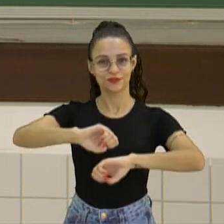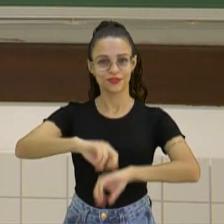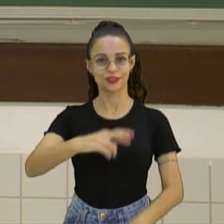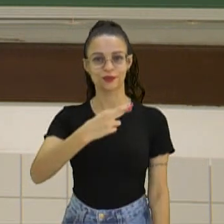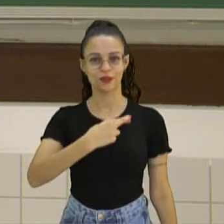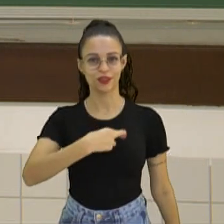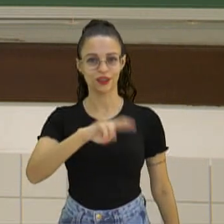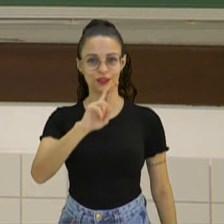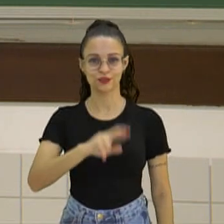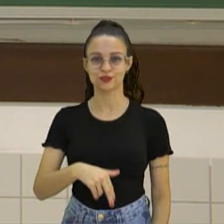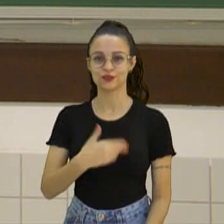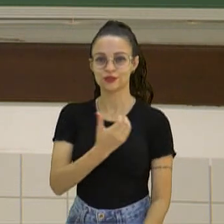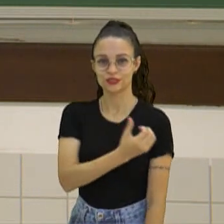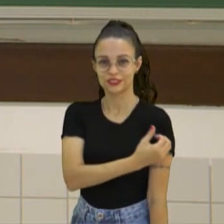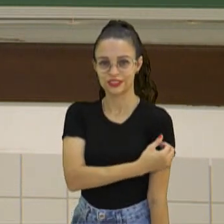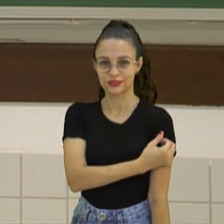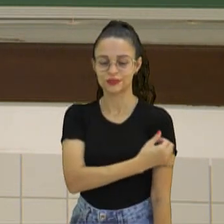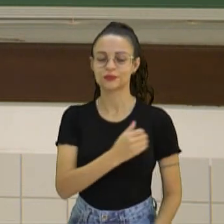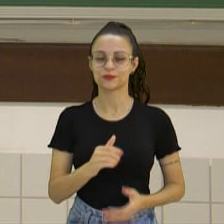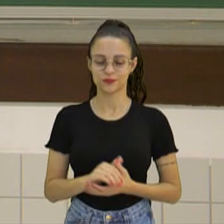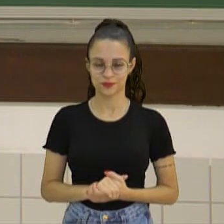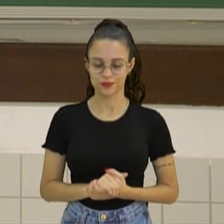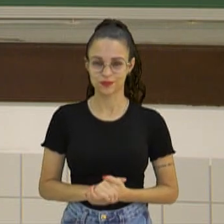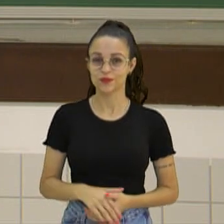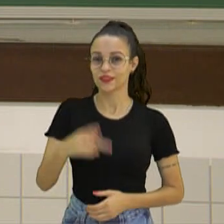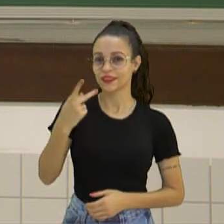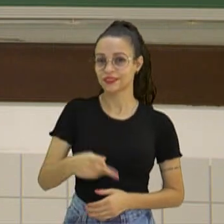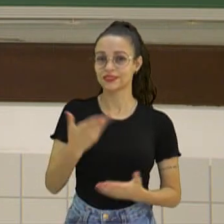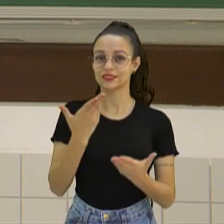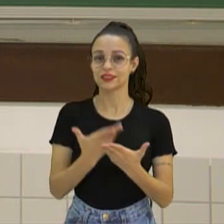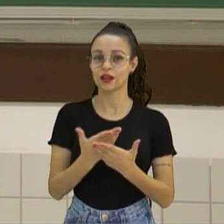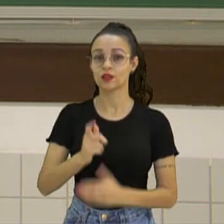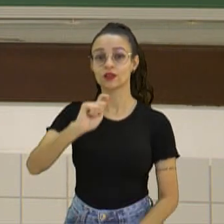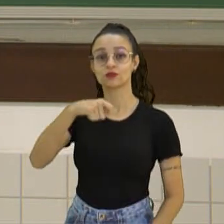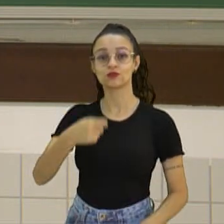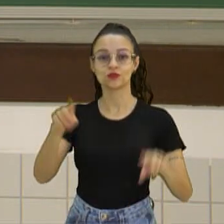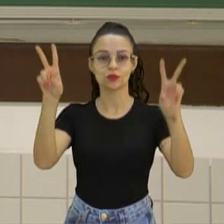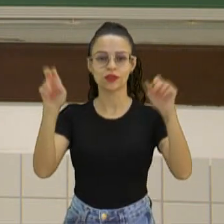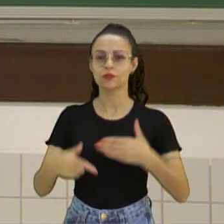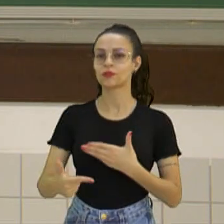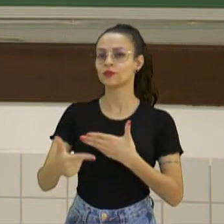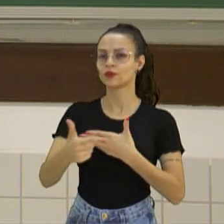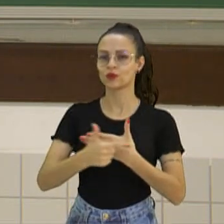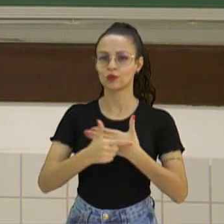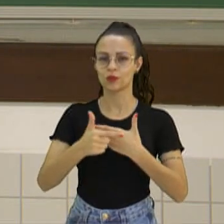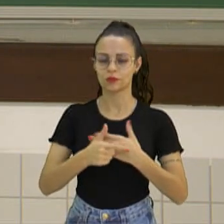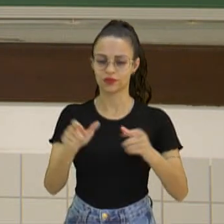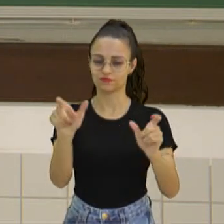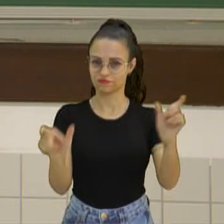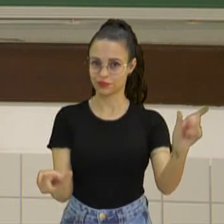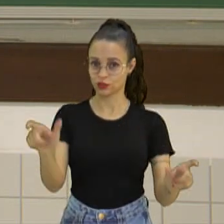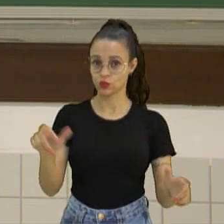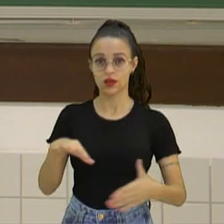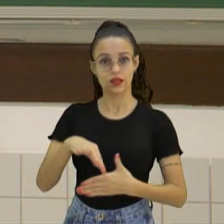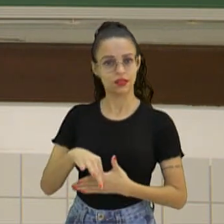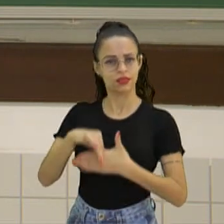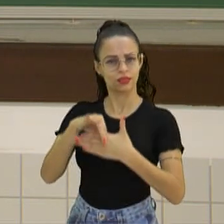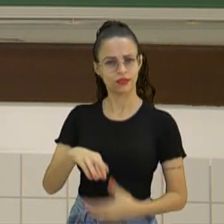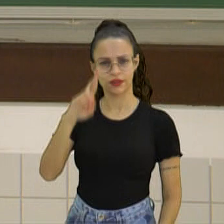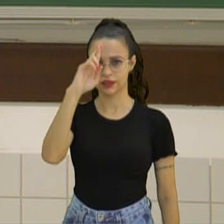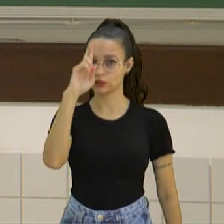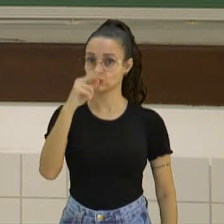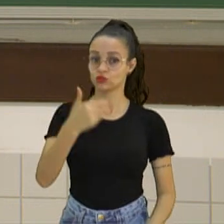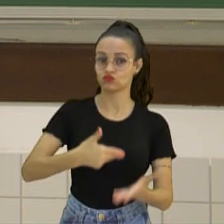ensino religioso para o 6º ano aula de hoje é sobre a função o papel dos líderes no